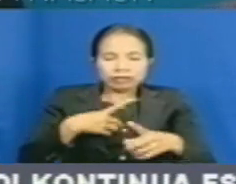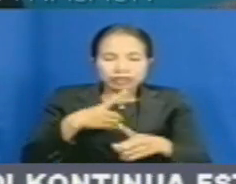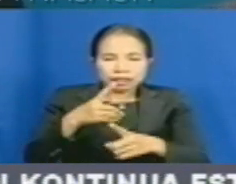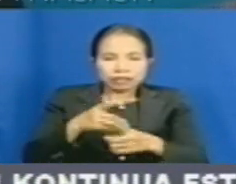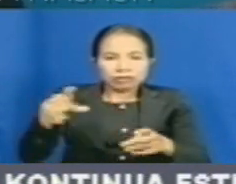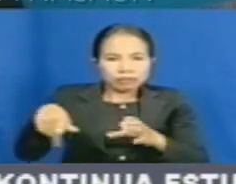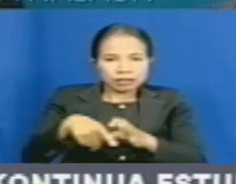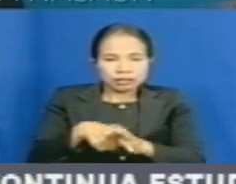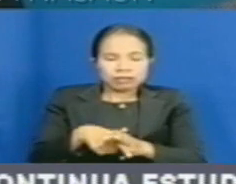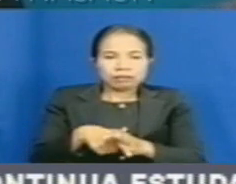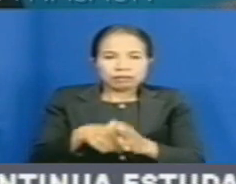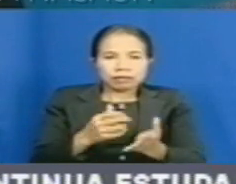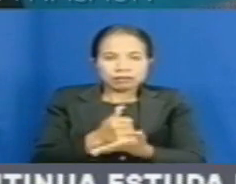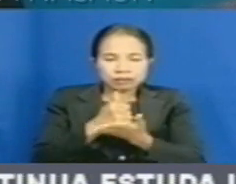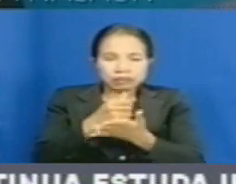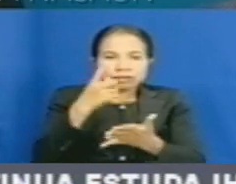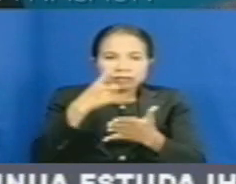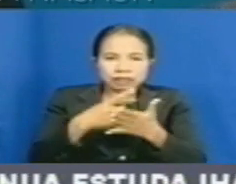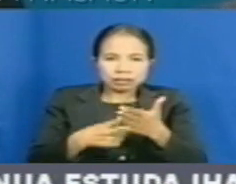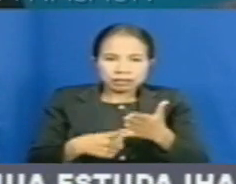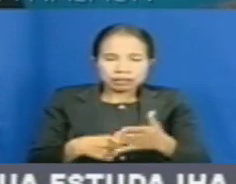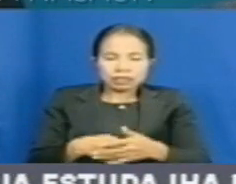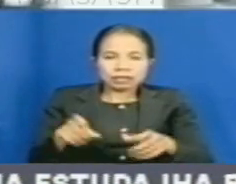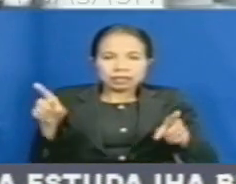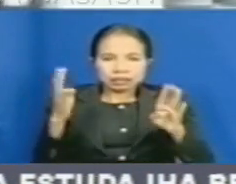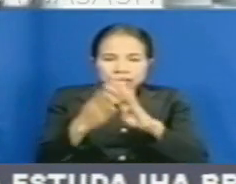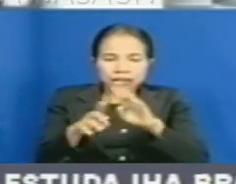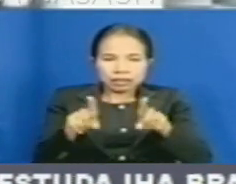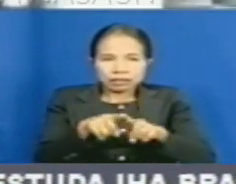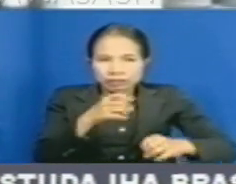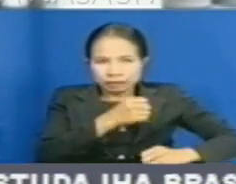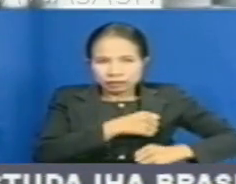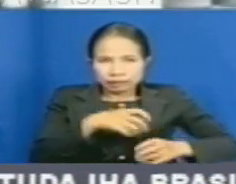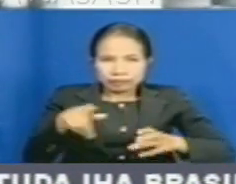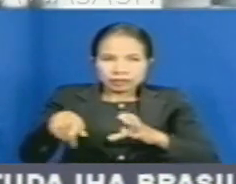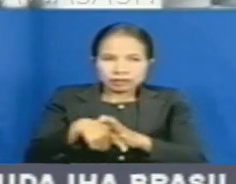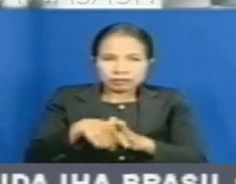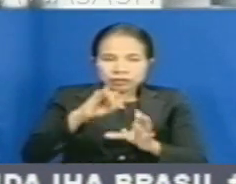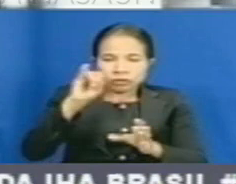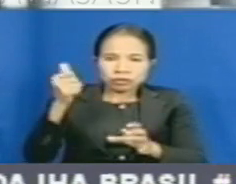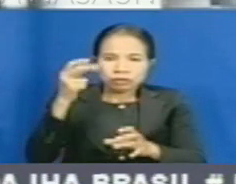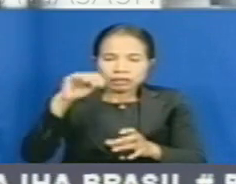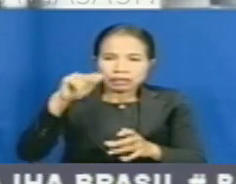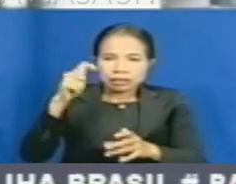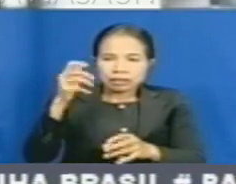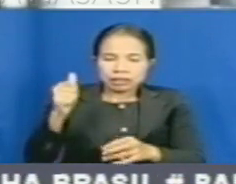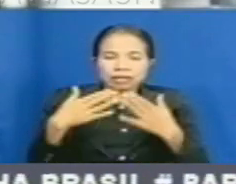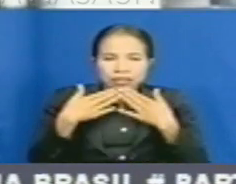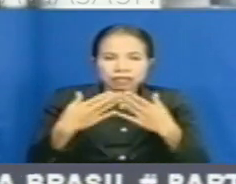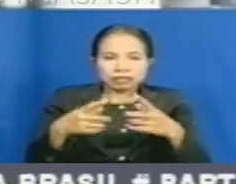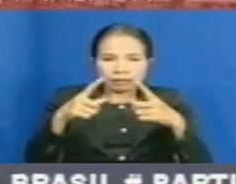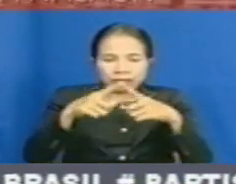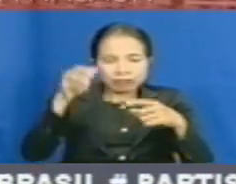participa, contribui, sai nunca Forças Armadas. Participante Joanita Fatima Mendonça agradece ao Ministério da